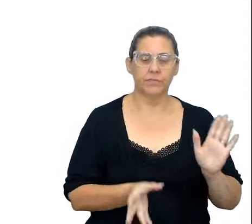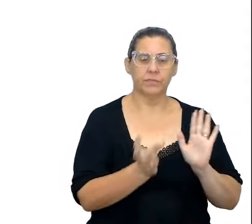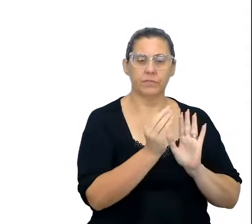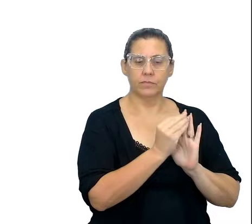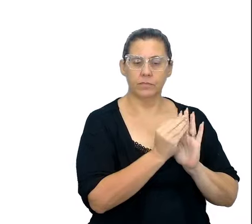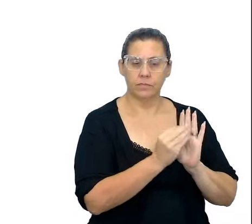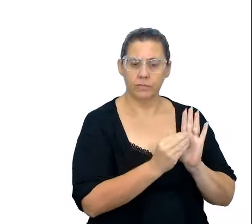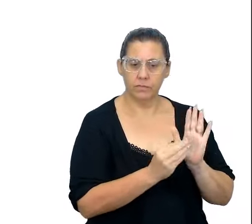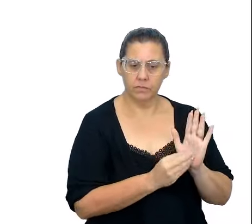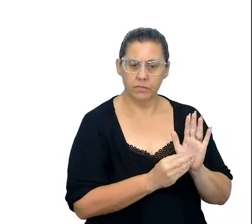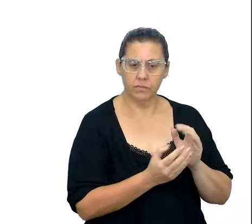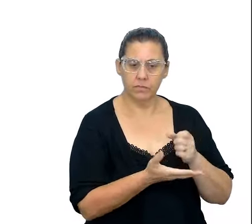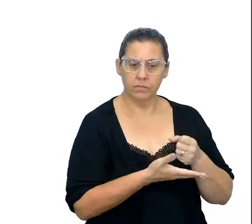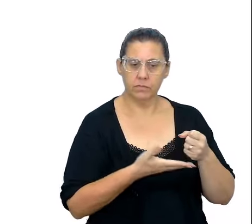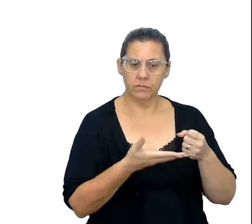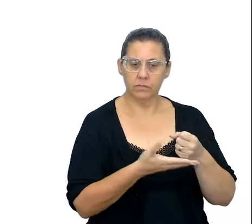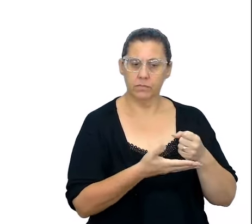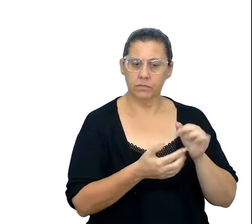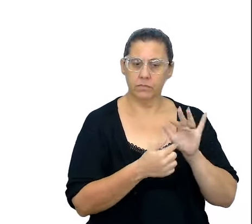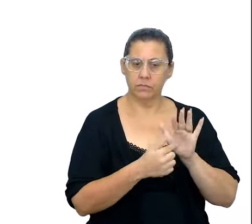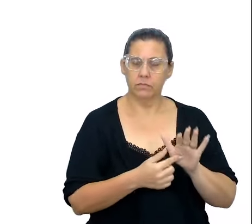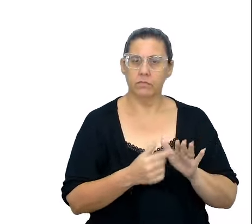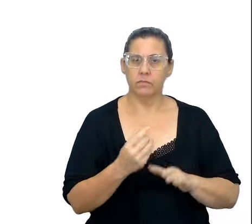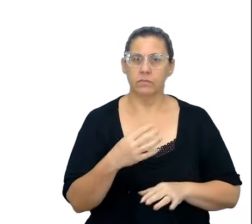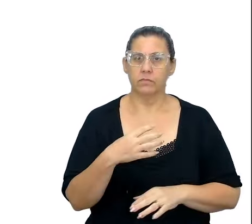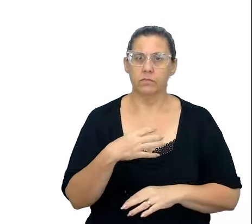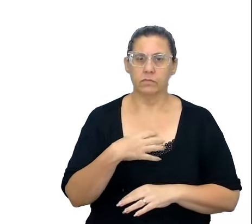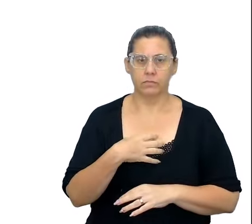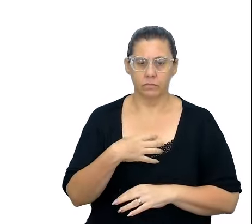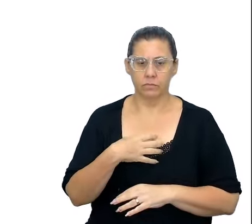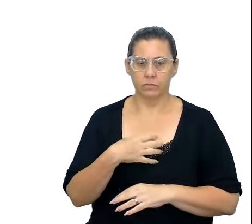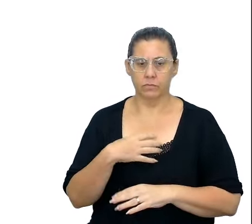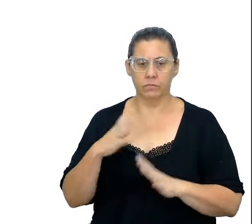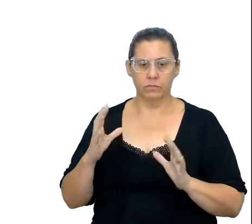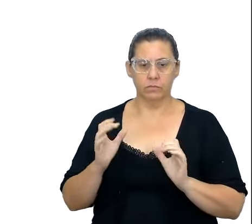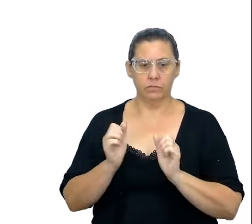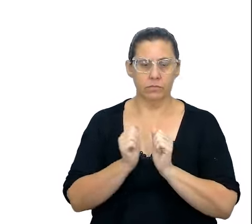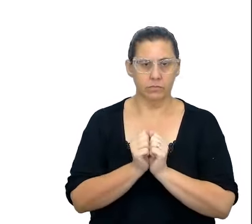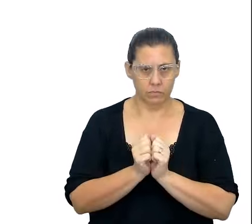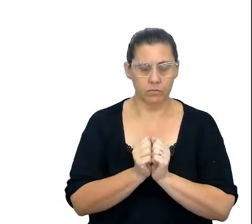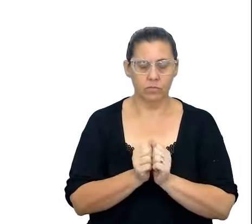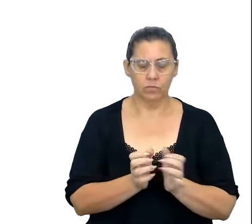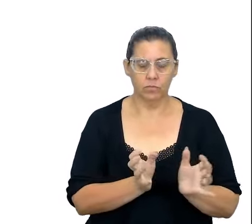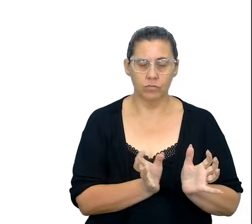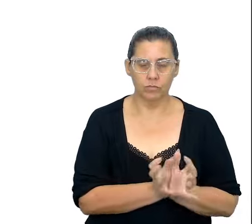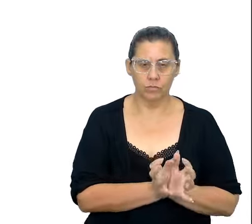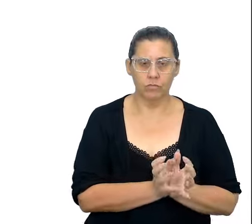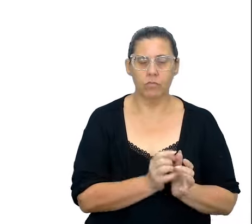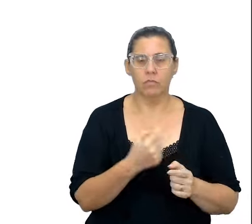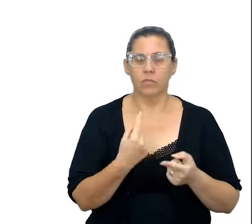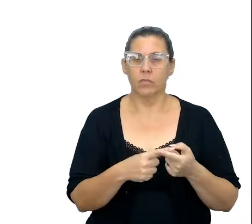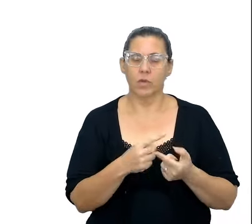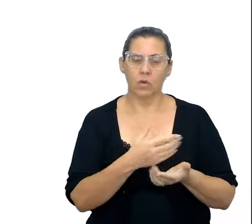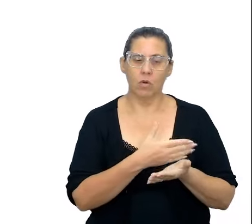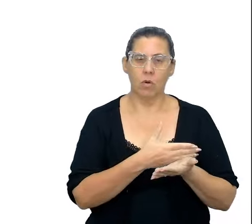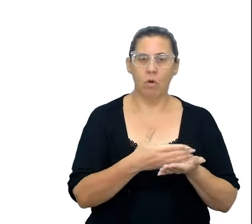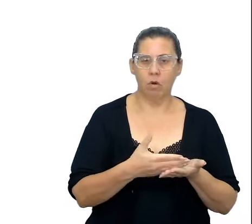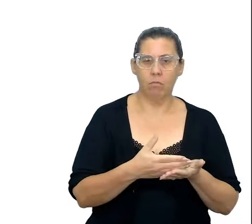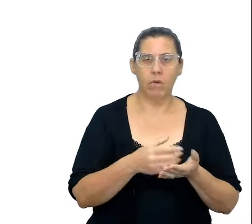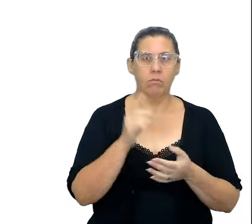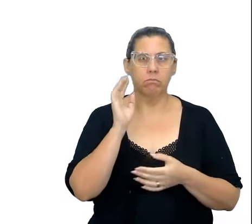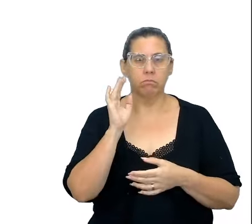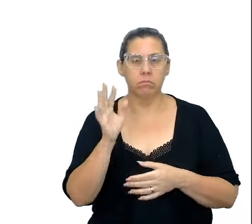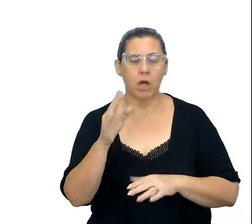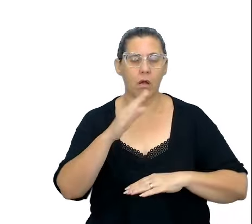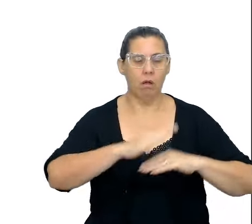gente, basicamente, trabalhamos eles de uma maneira juntos, né, em conjunto, porque a gente começa aí atividades